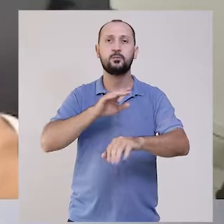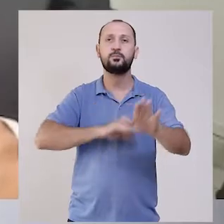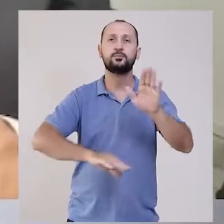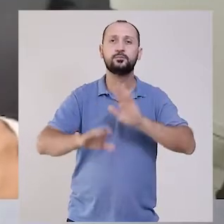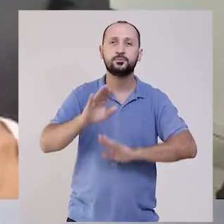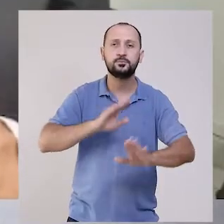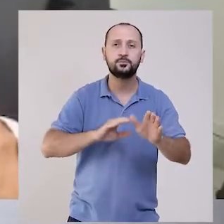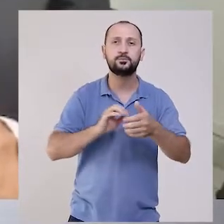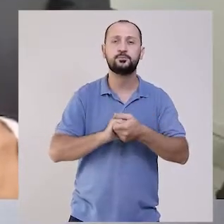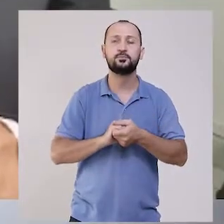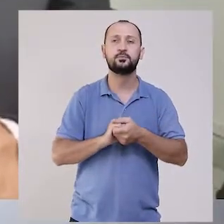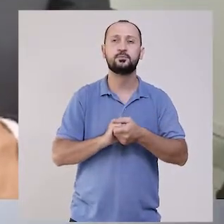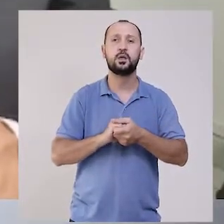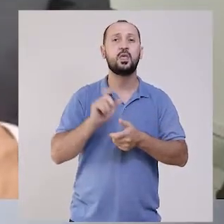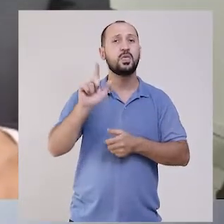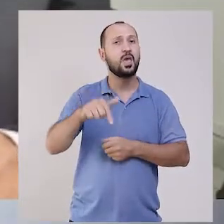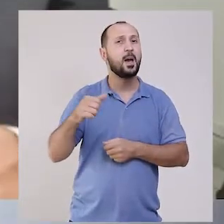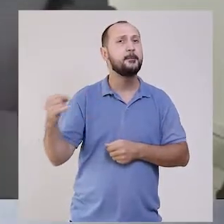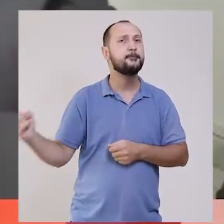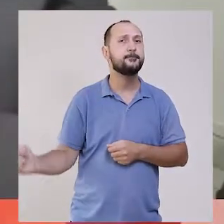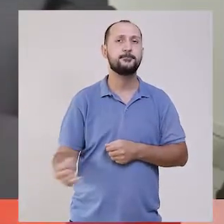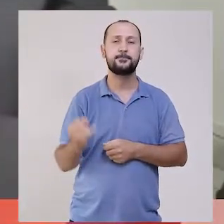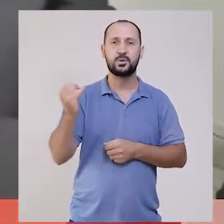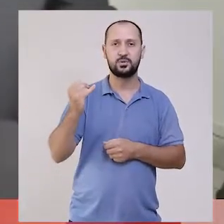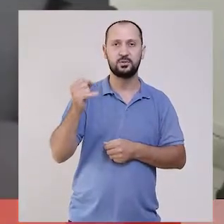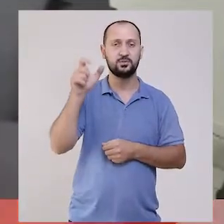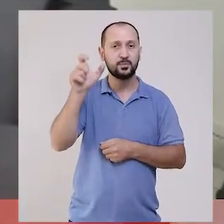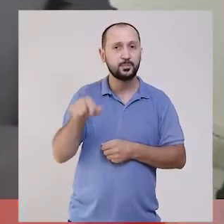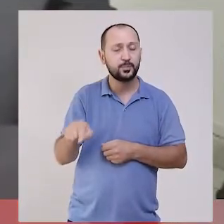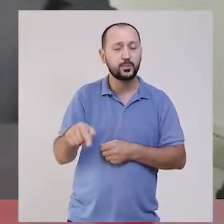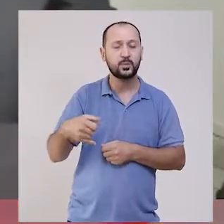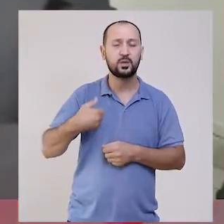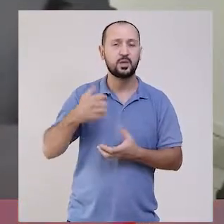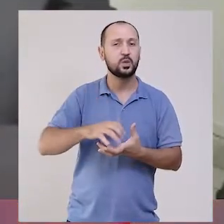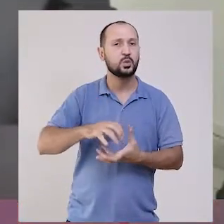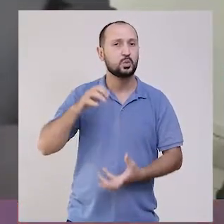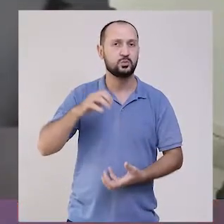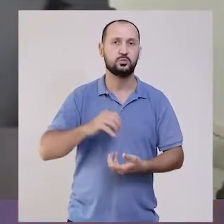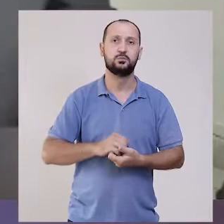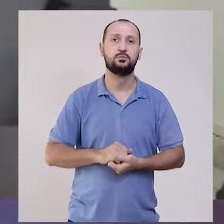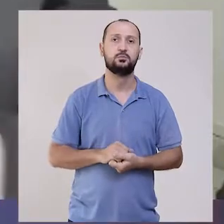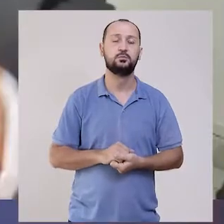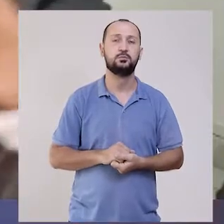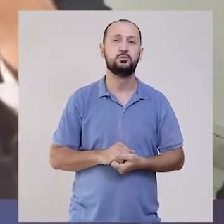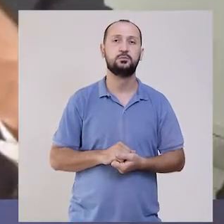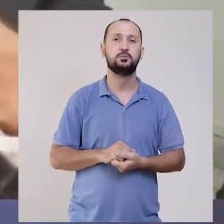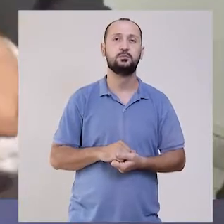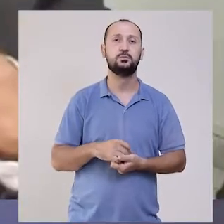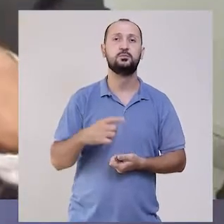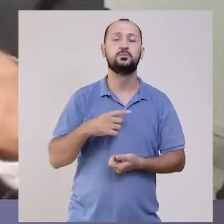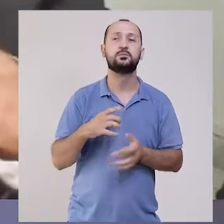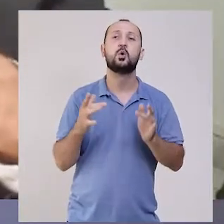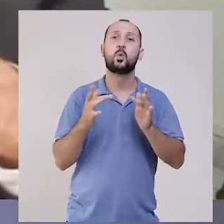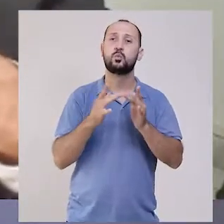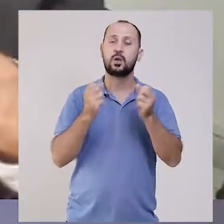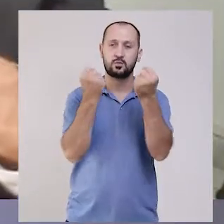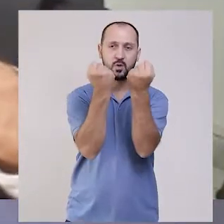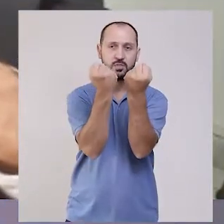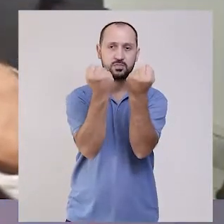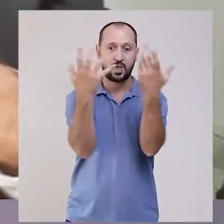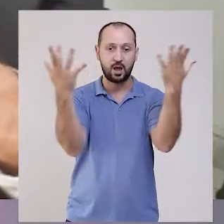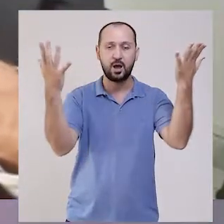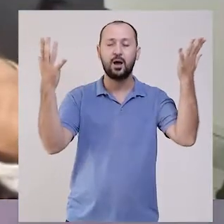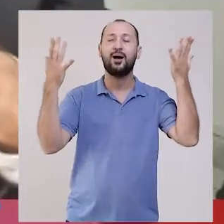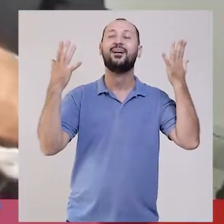praça, cuidado. Outra coisa extremamente importante para a pessoa idosa é o seu contato com a